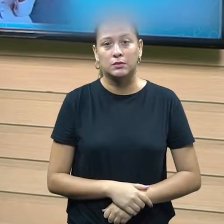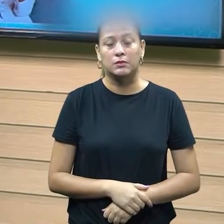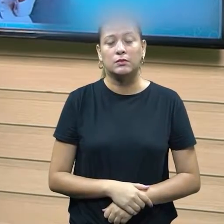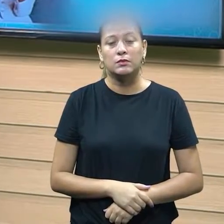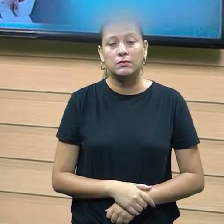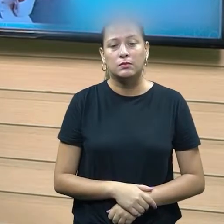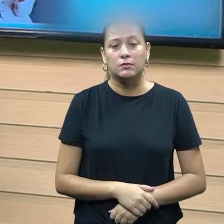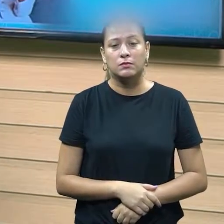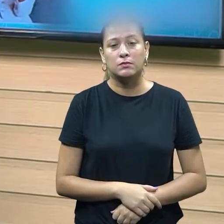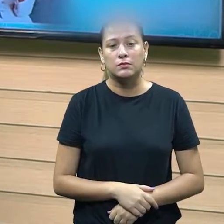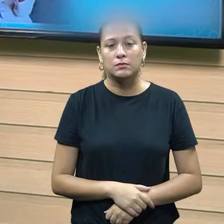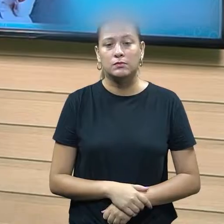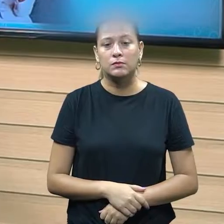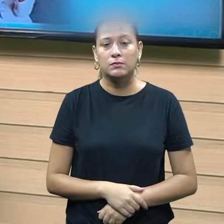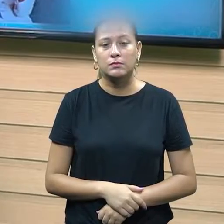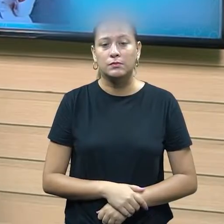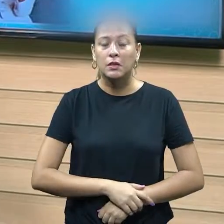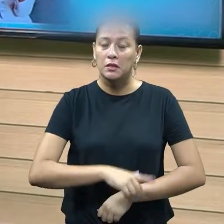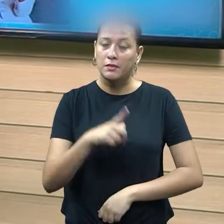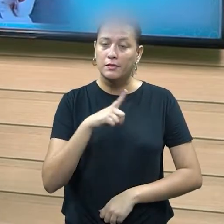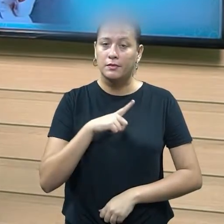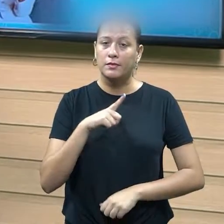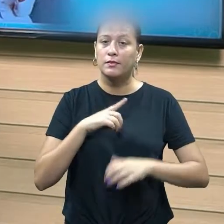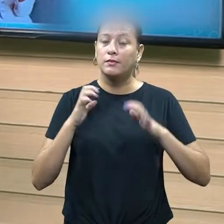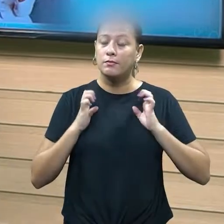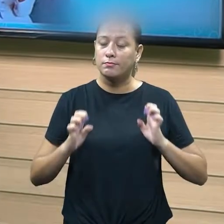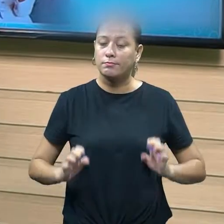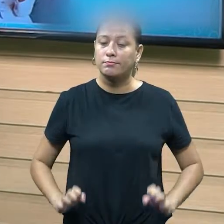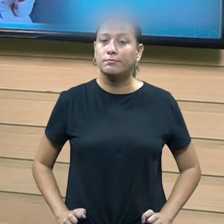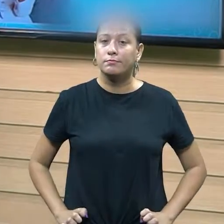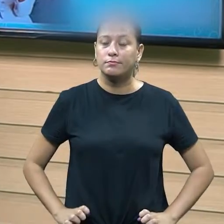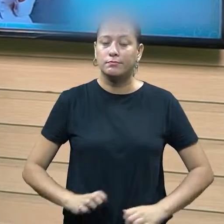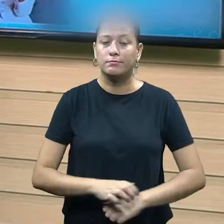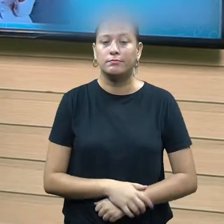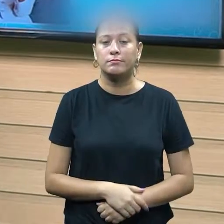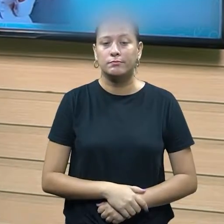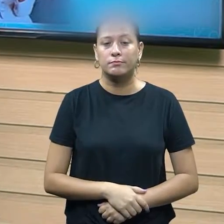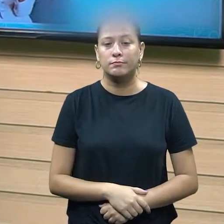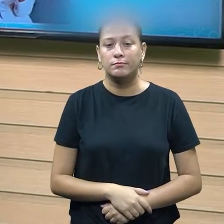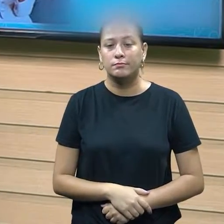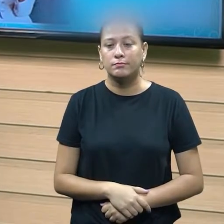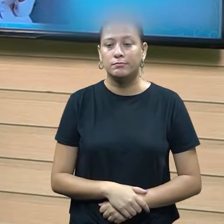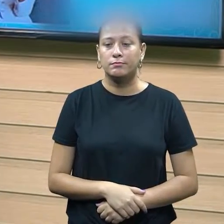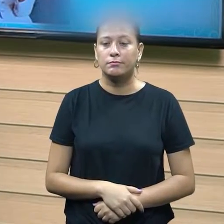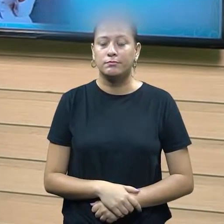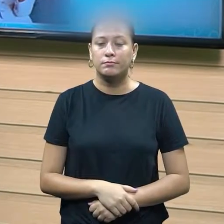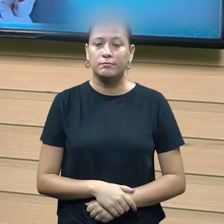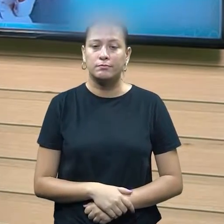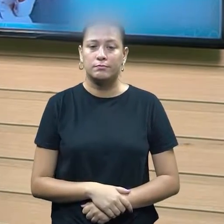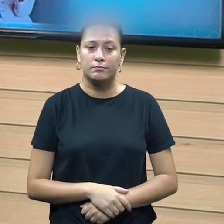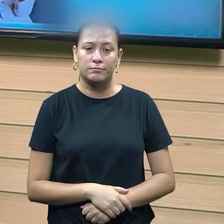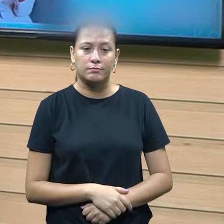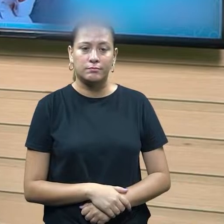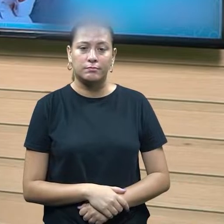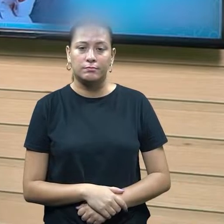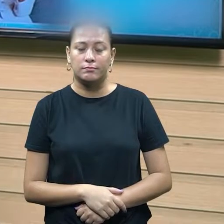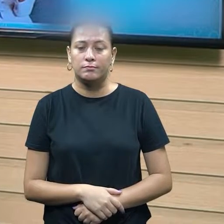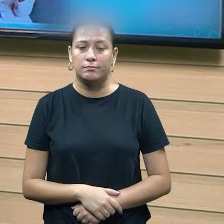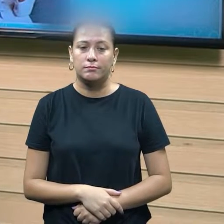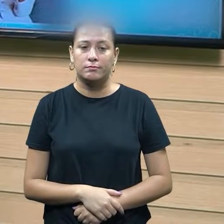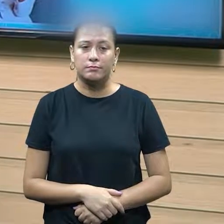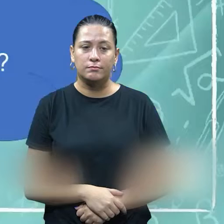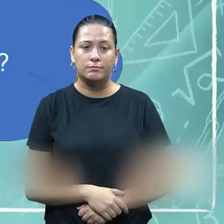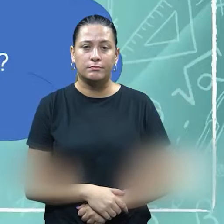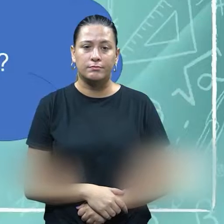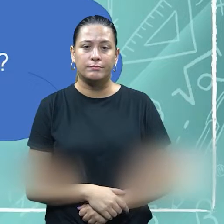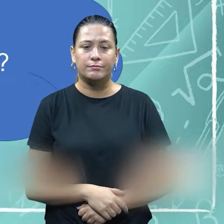tudo ético, nisso tudo, né, nesse ato, desse processo social, segundo o Levinsky nos colocou